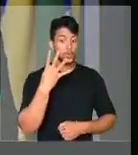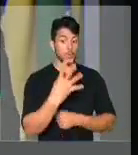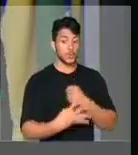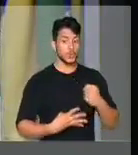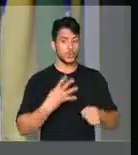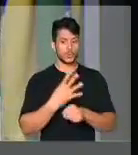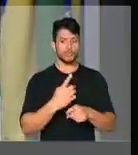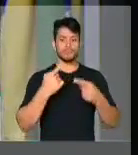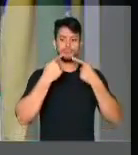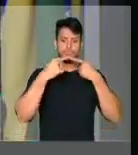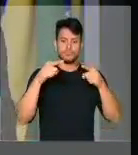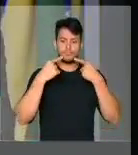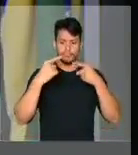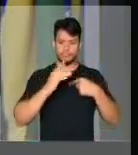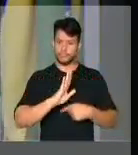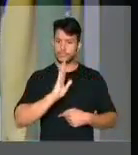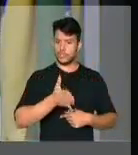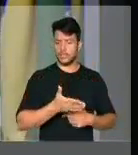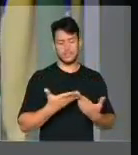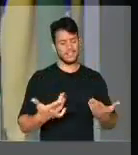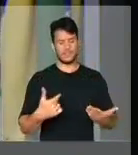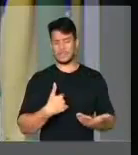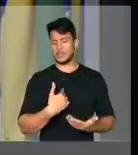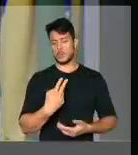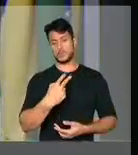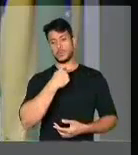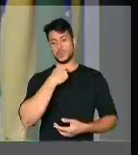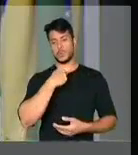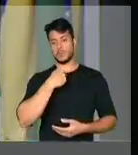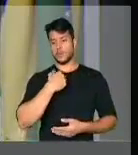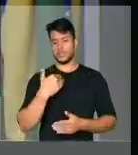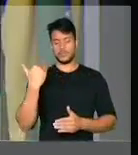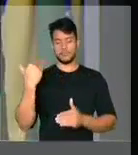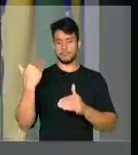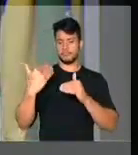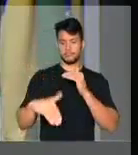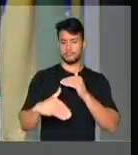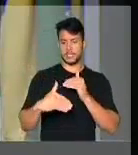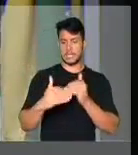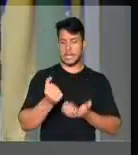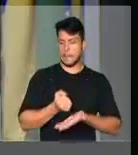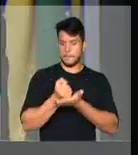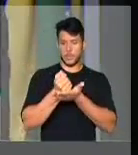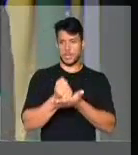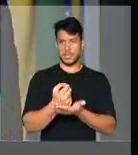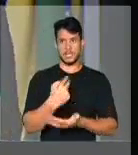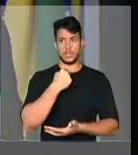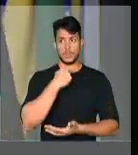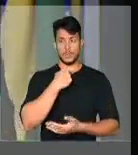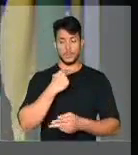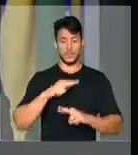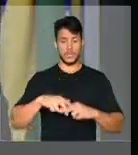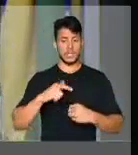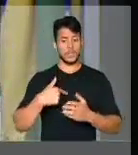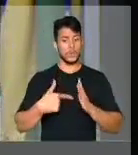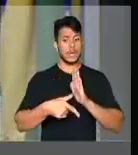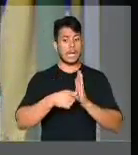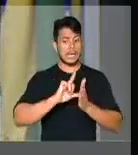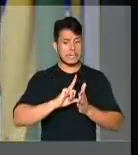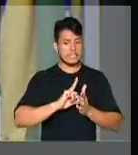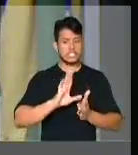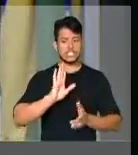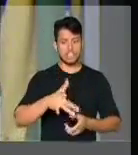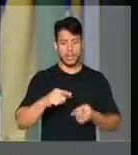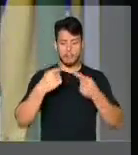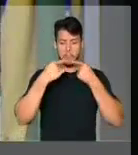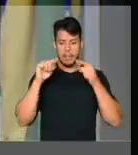4 anos que eu critiquei. Seria muita incoerência eu agora apoiar alguém do qual eu critiquei